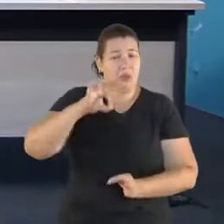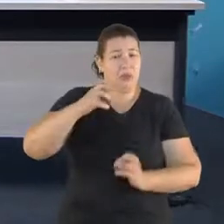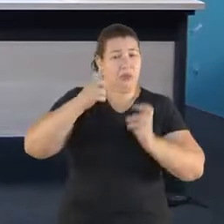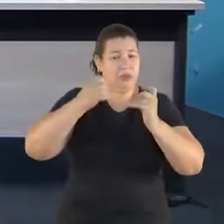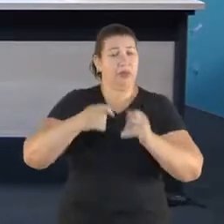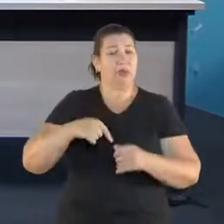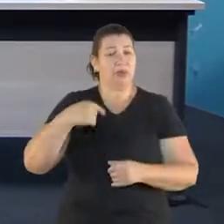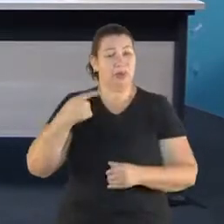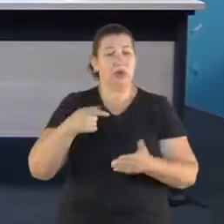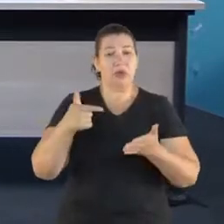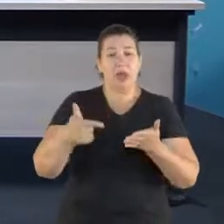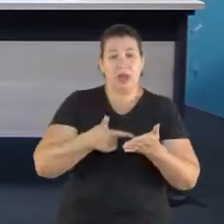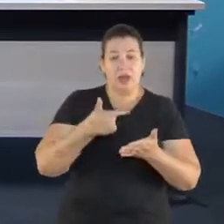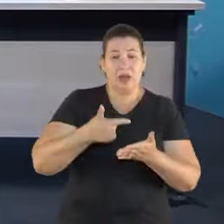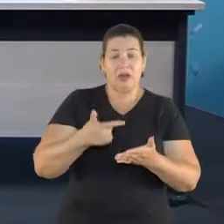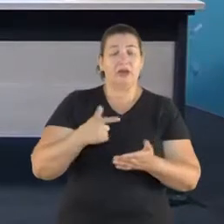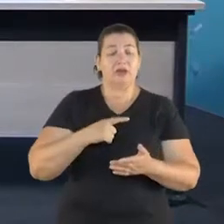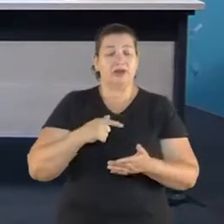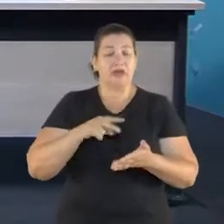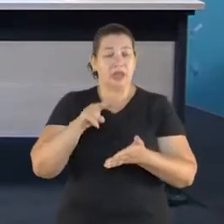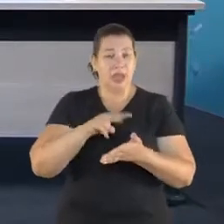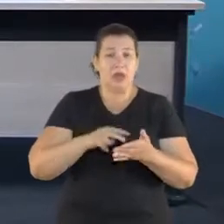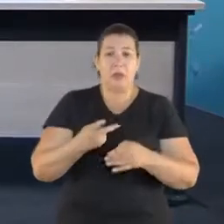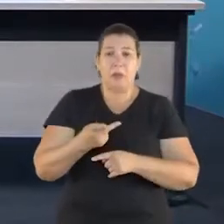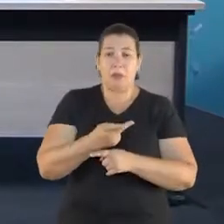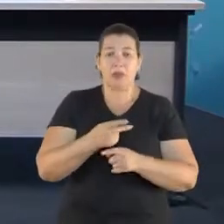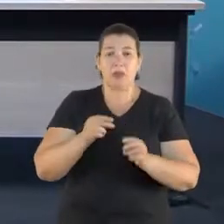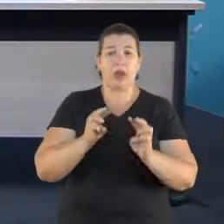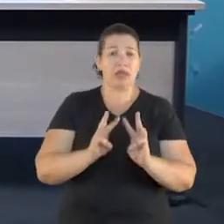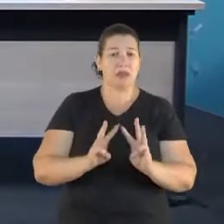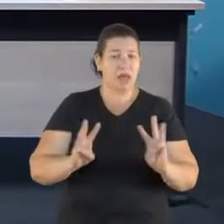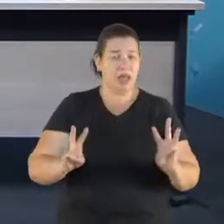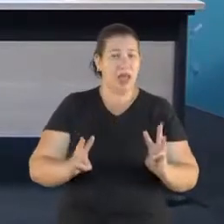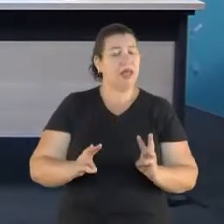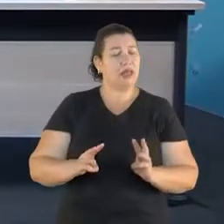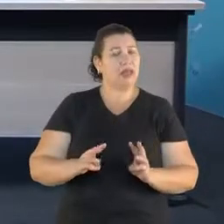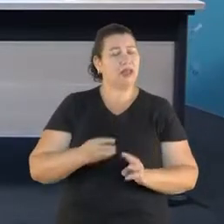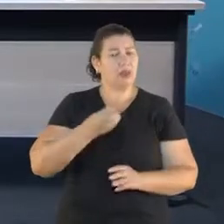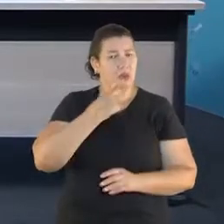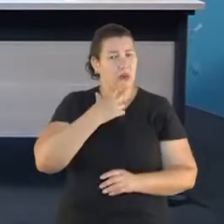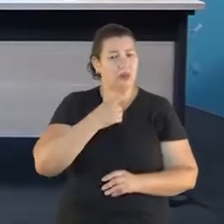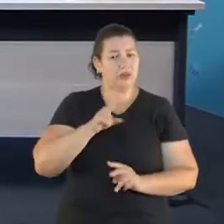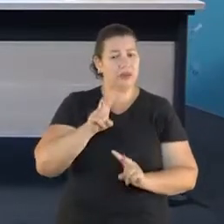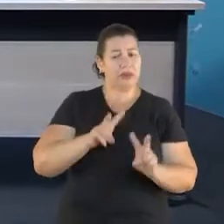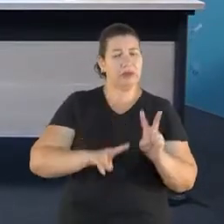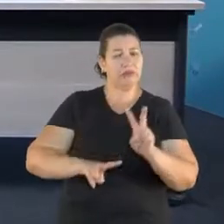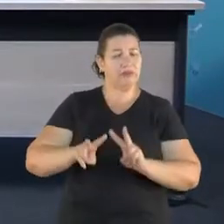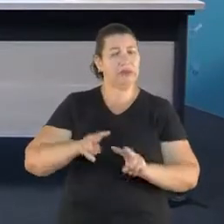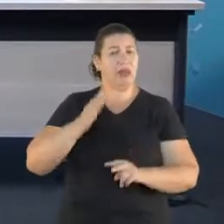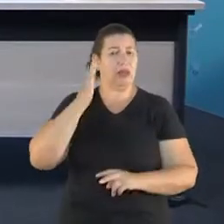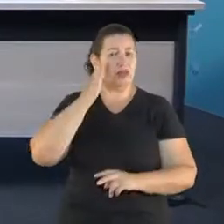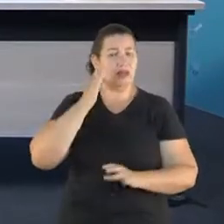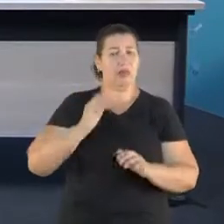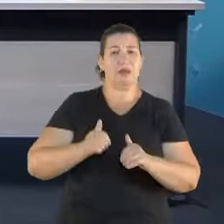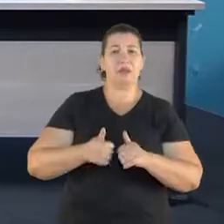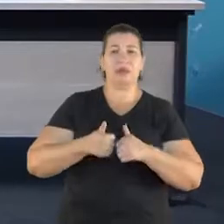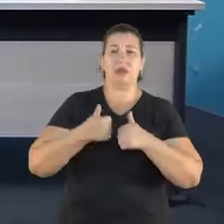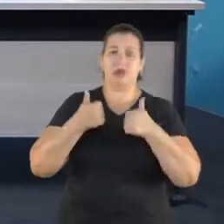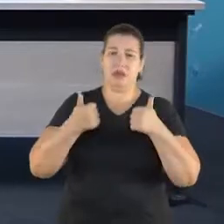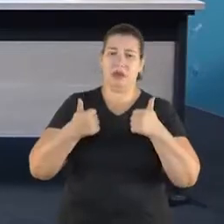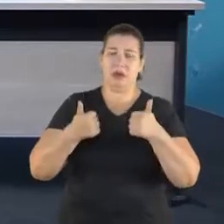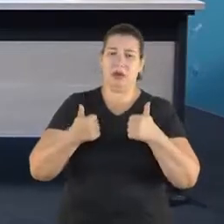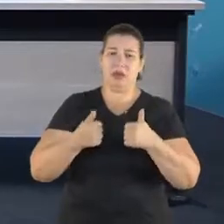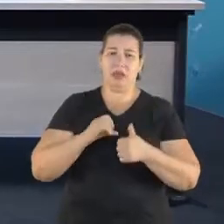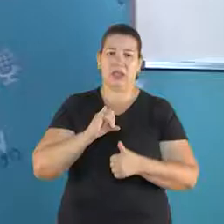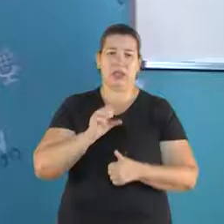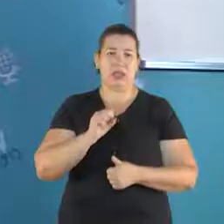leiam o conteúdo no livro didático de vocês ou façam uma leitura num site legal que vocês achem confiável para entender melhor cada uma